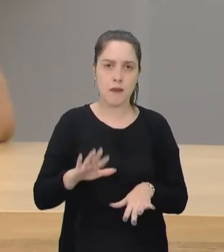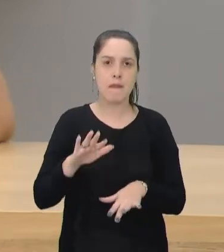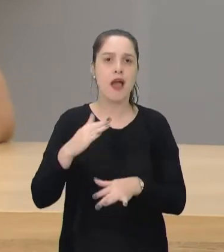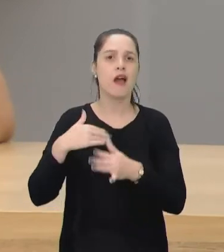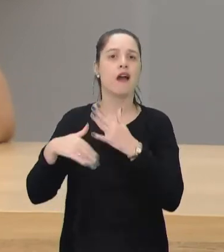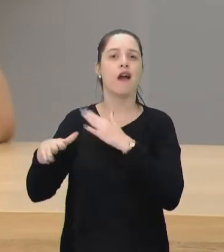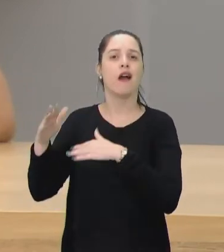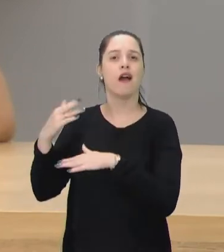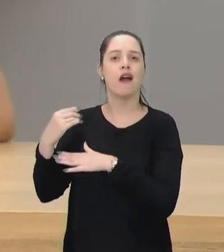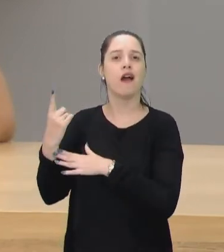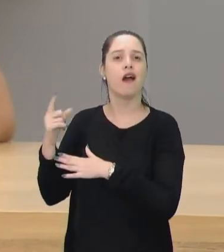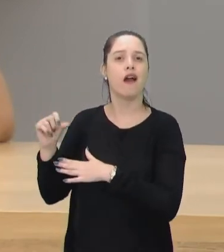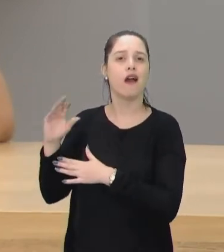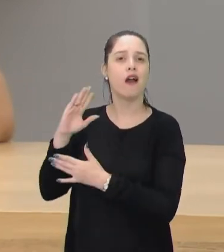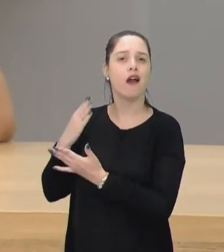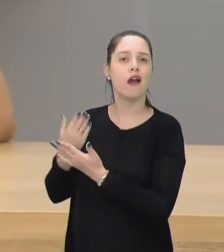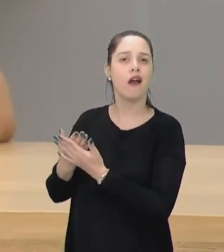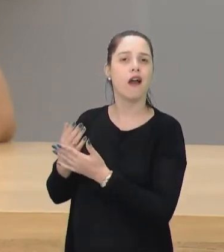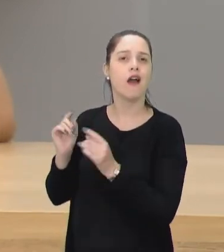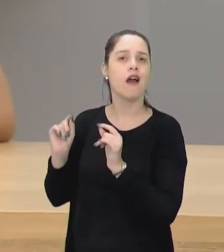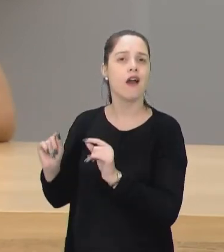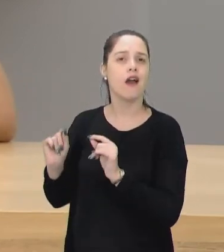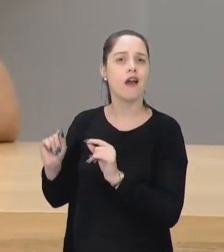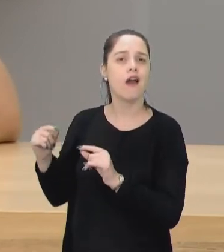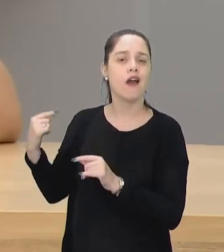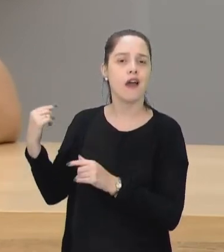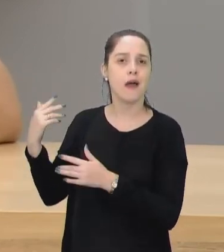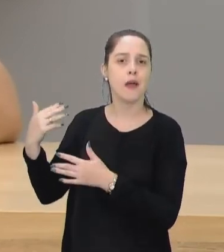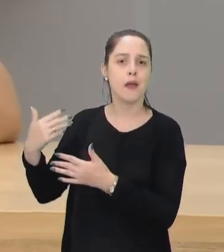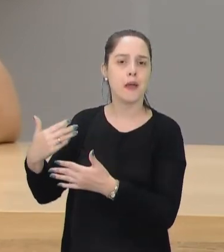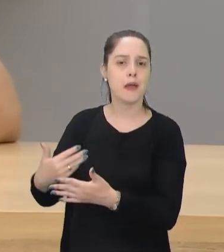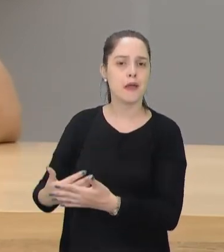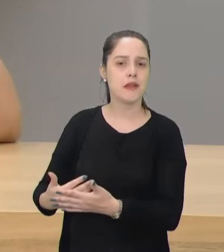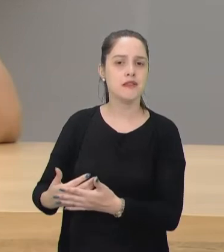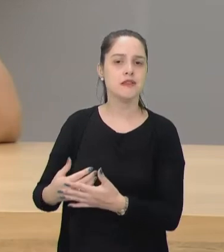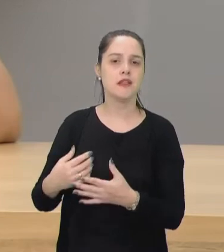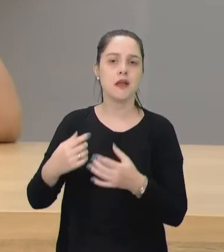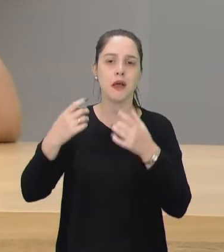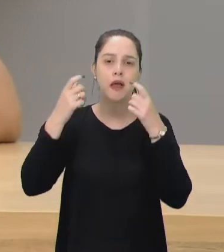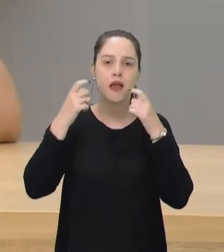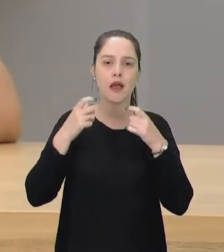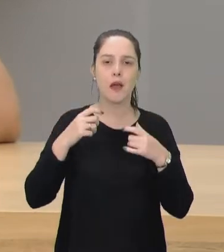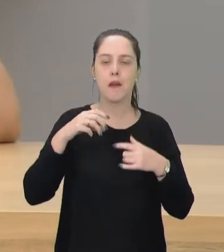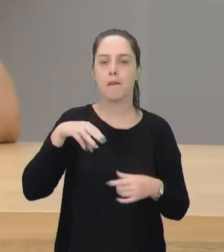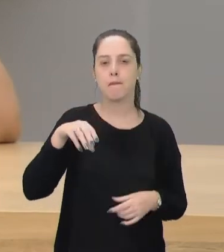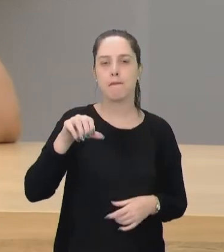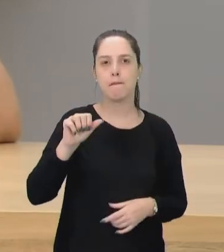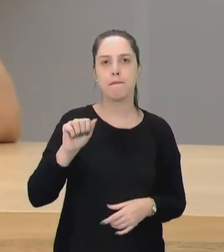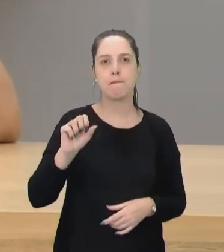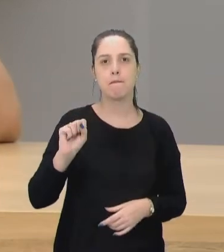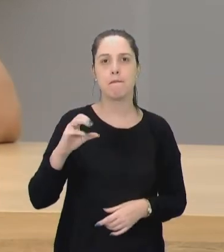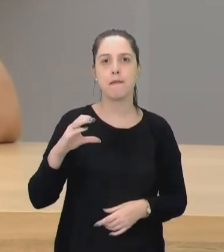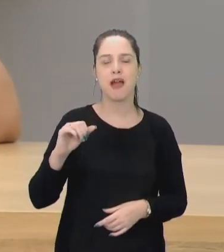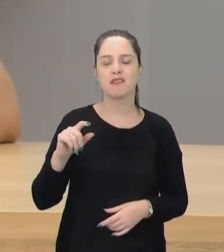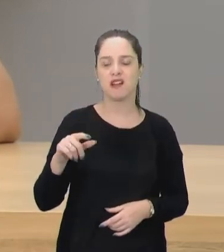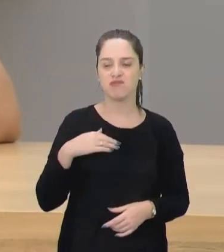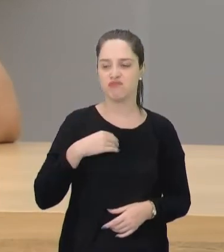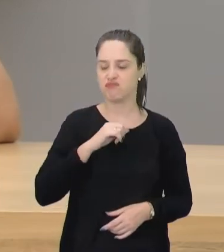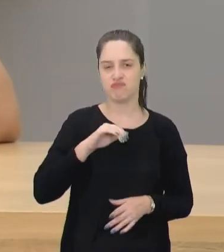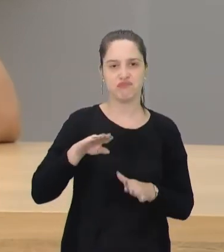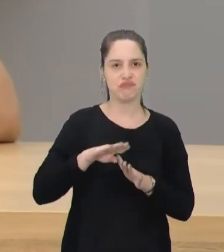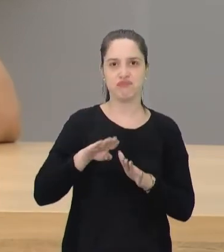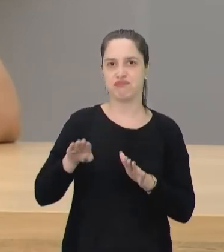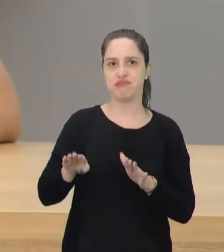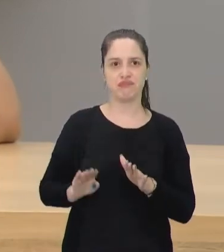eles acreditavam que nós seríamos aí divididos em várias raças e que algumas seriam inferiores. E o Frederick